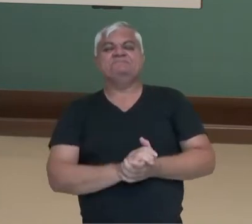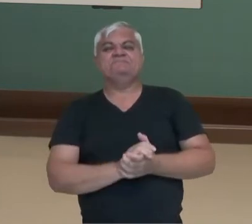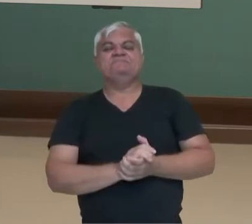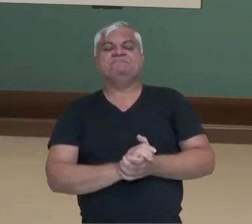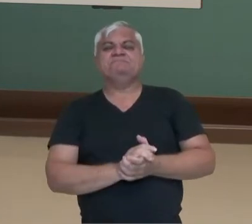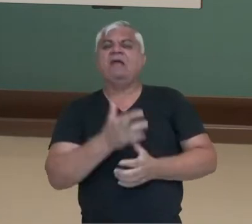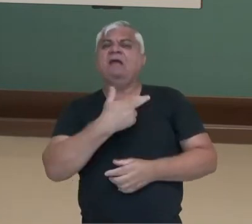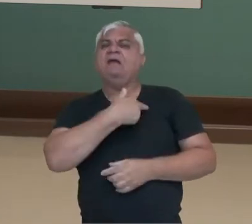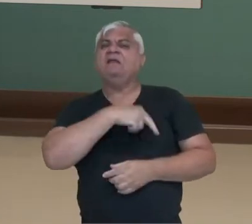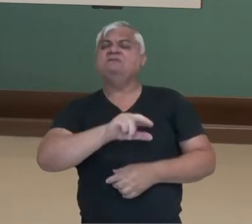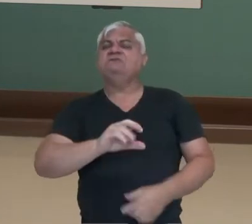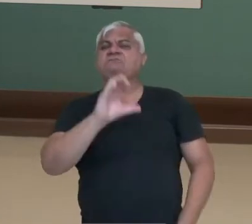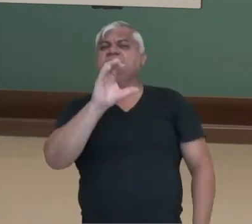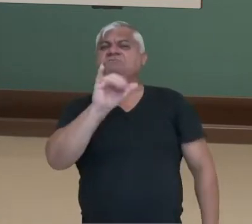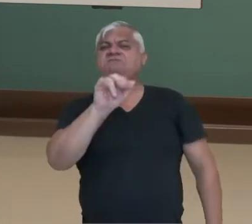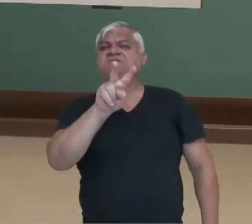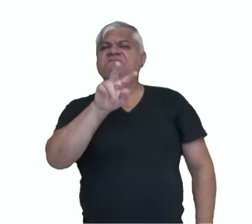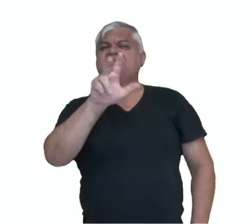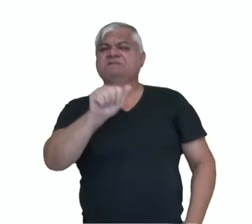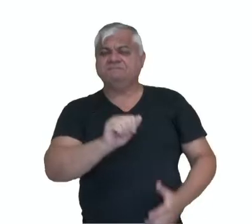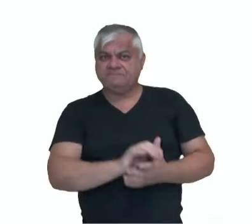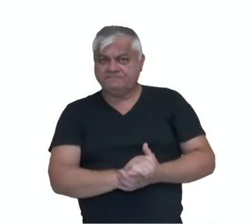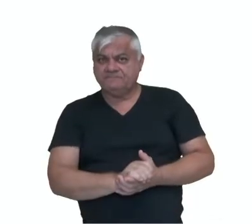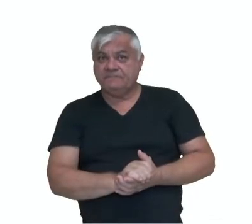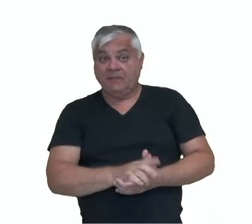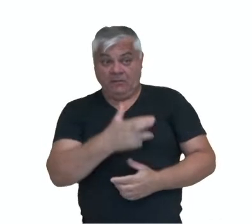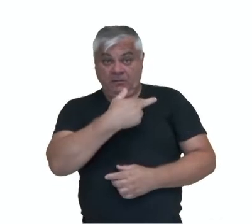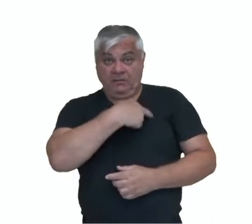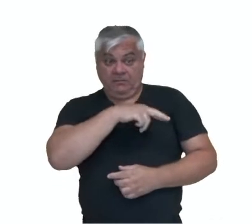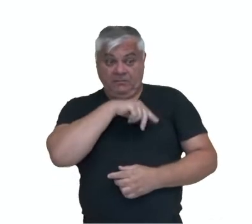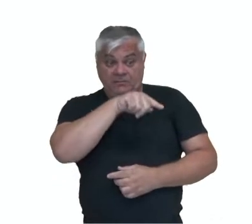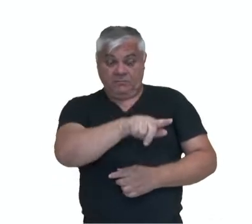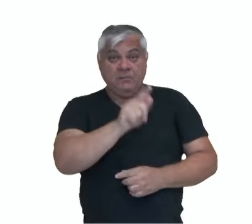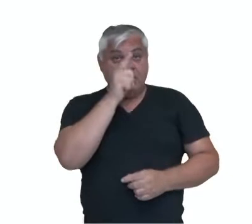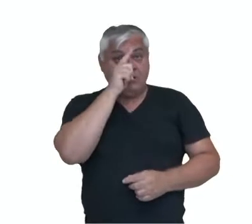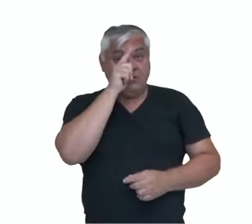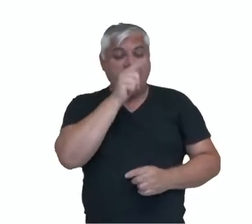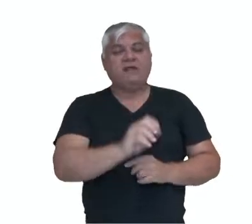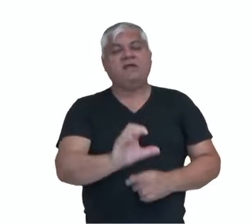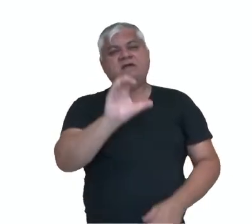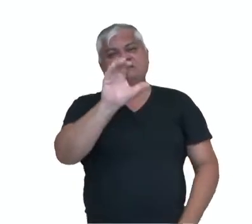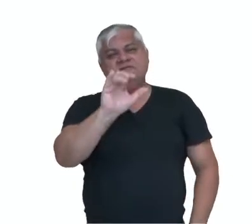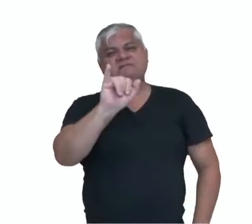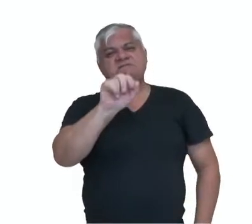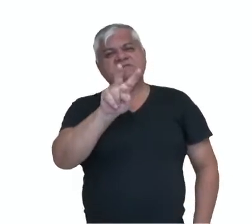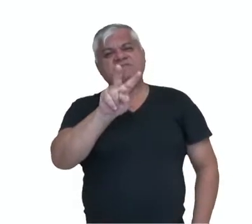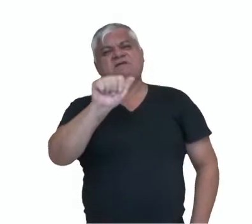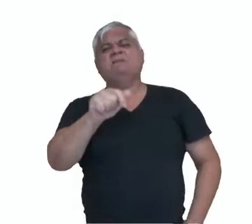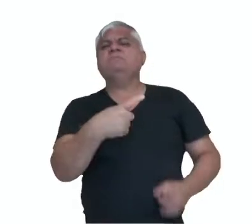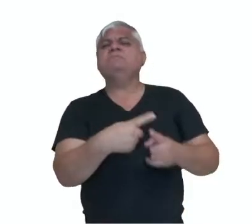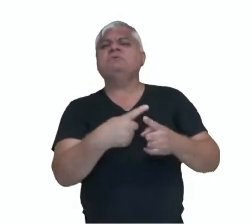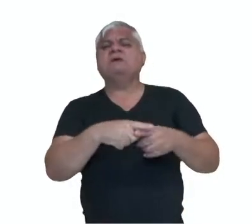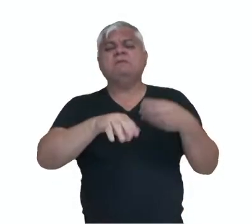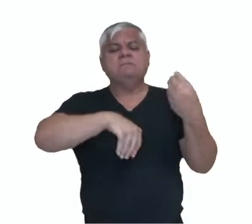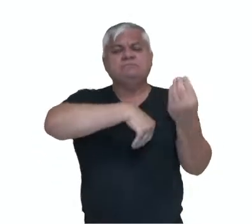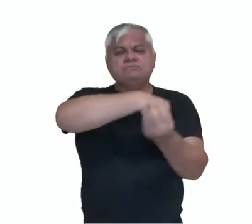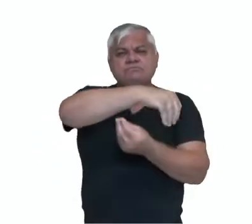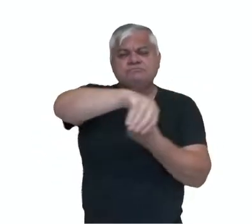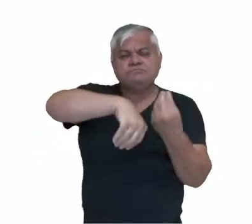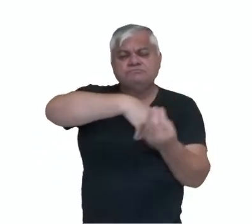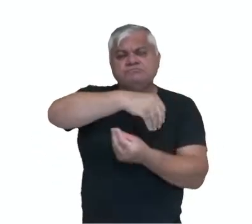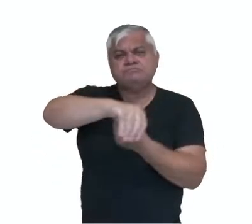cívica. Então, se coloca que a religião para os gregos era chamada de cívica. Por quê? Porque se misturava muito